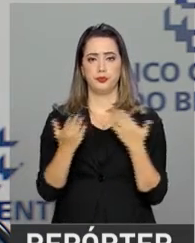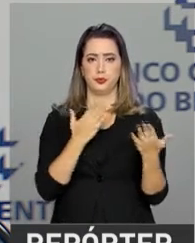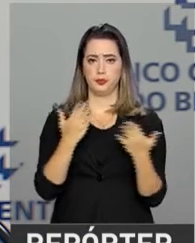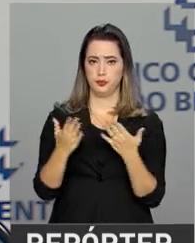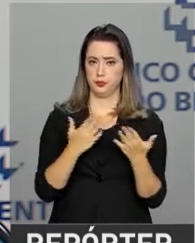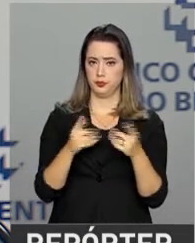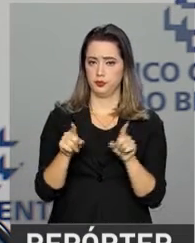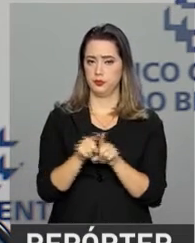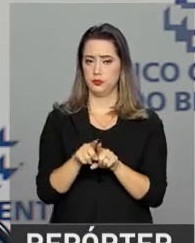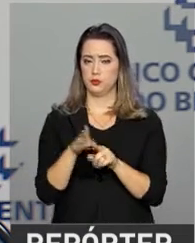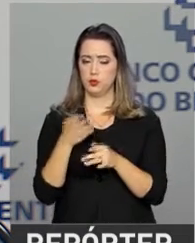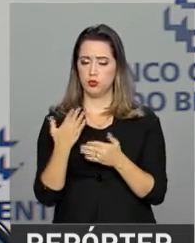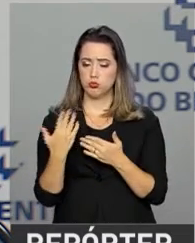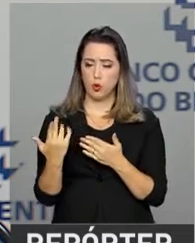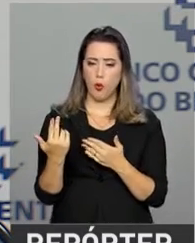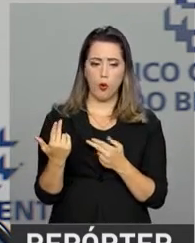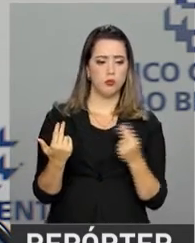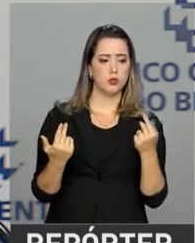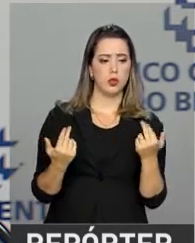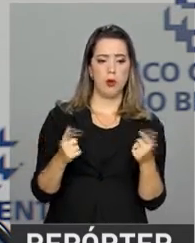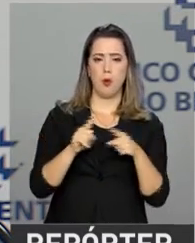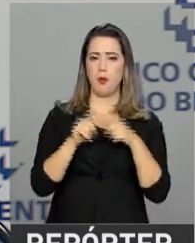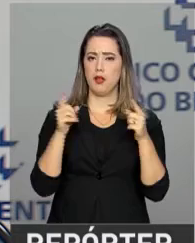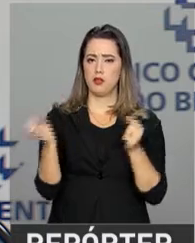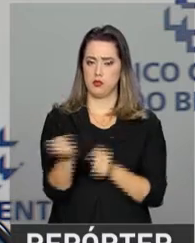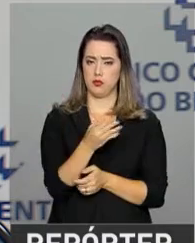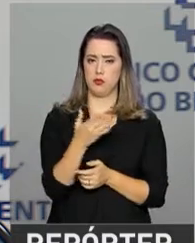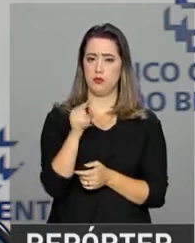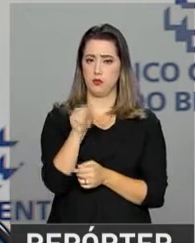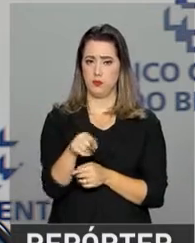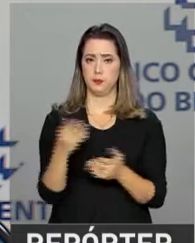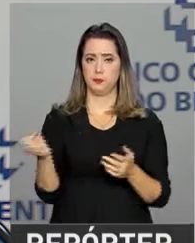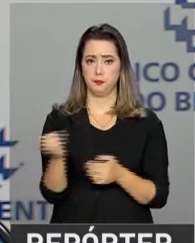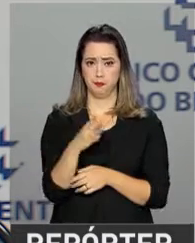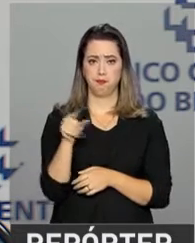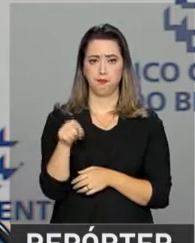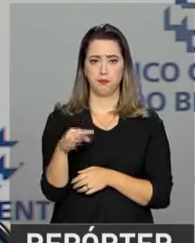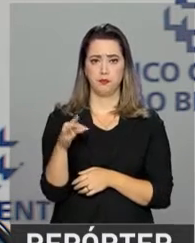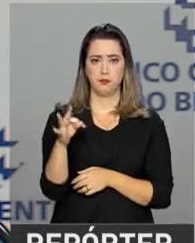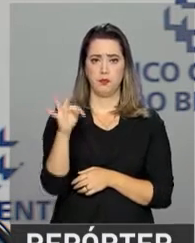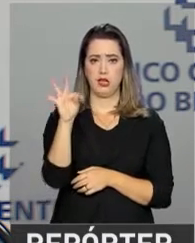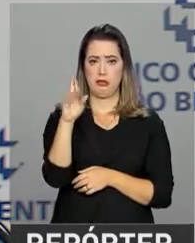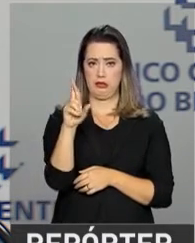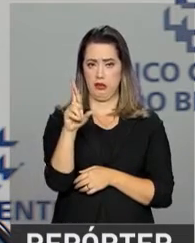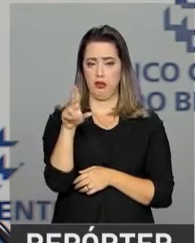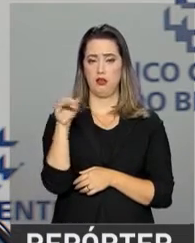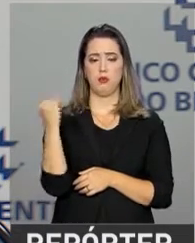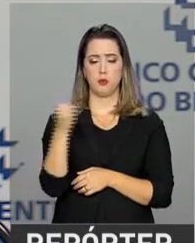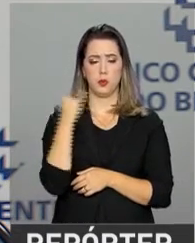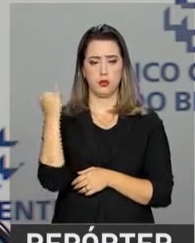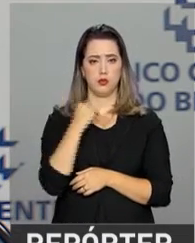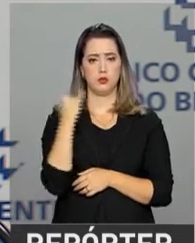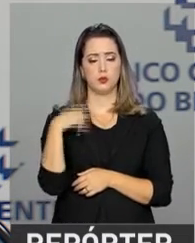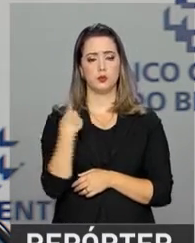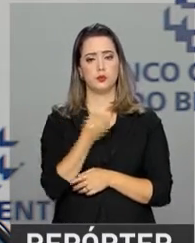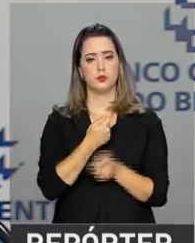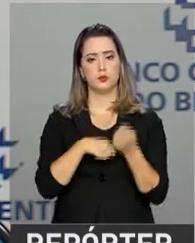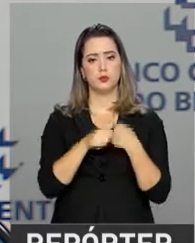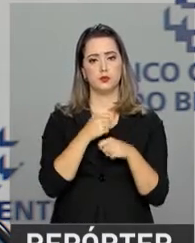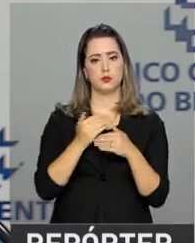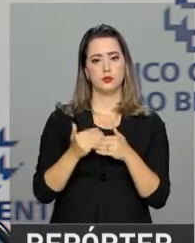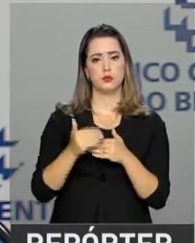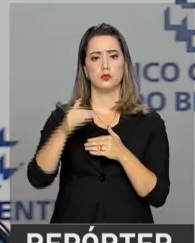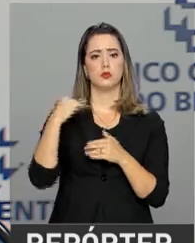com a metodologia anterior e garante que essa fórmula, que a fórmula de cálculo da TR, que é um indexador importante da nossa economia,